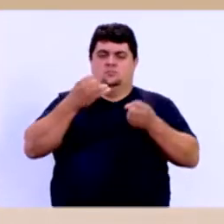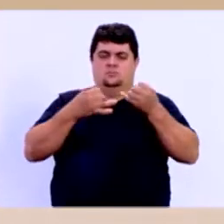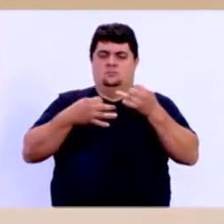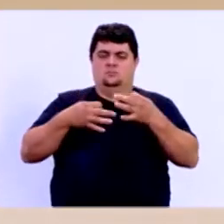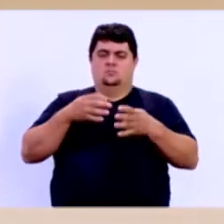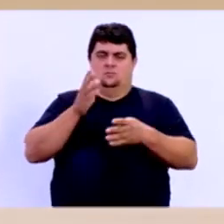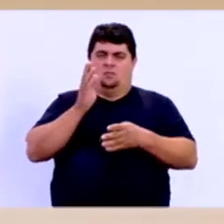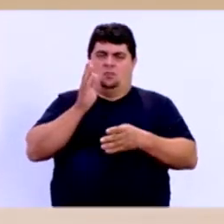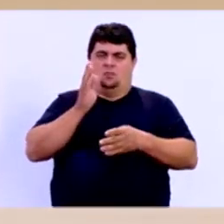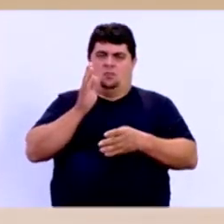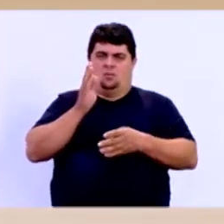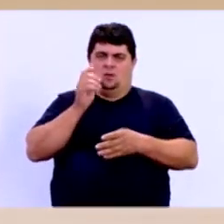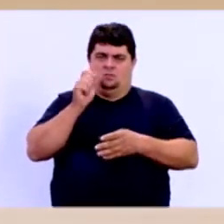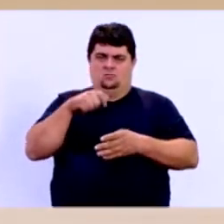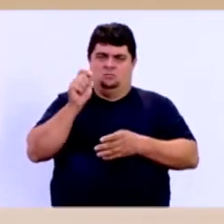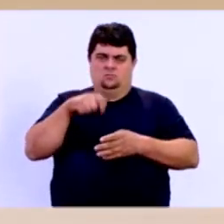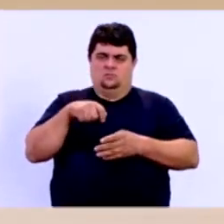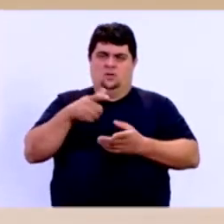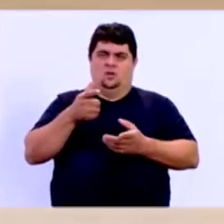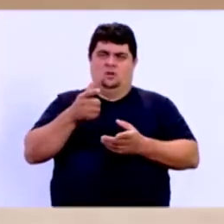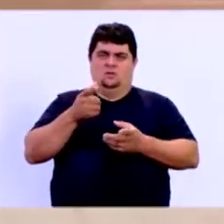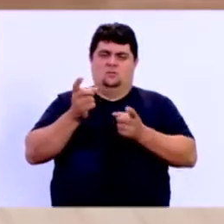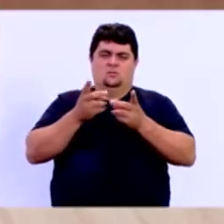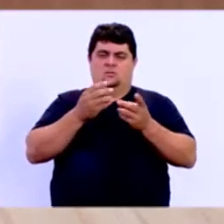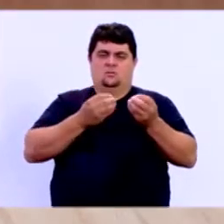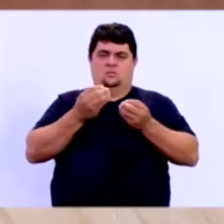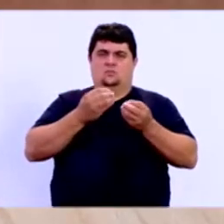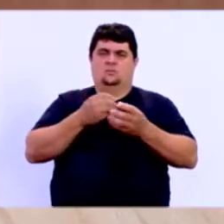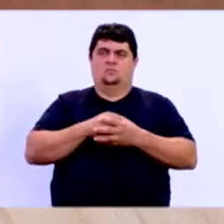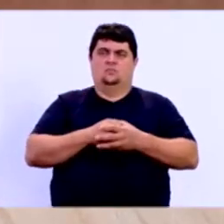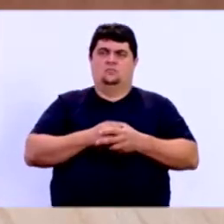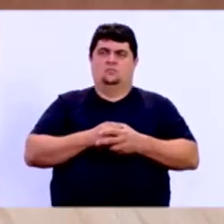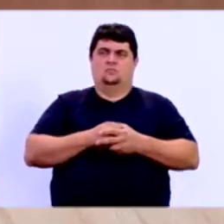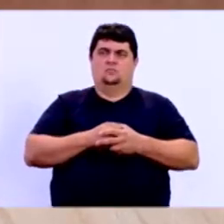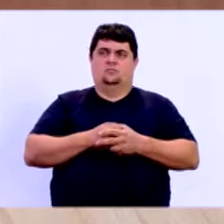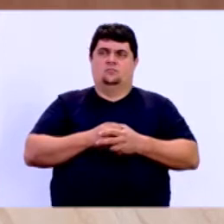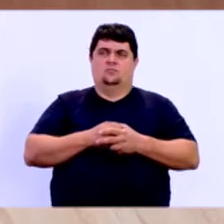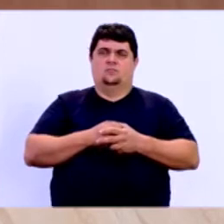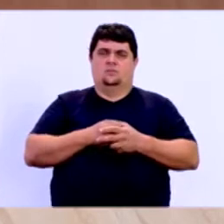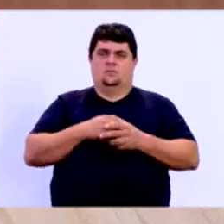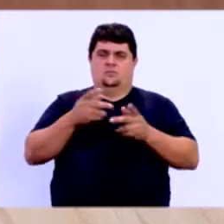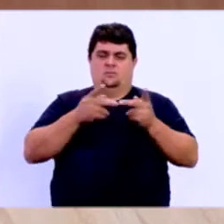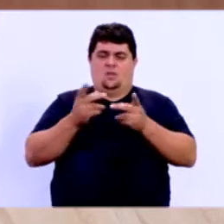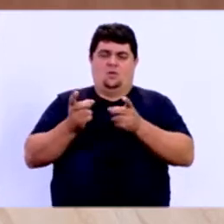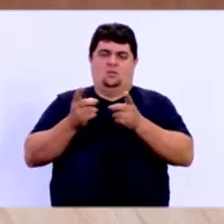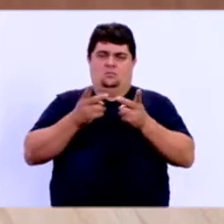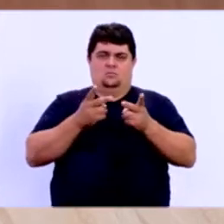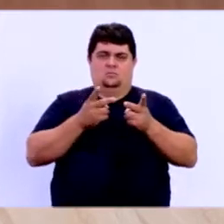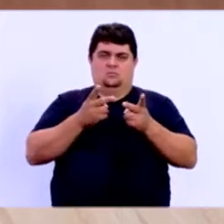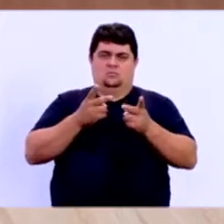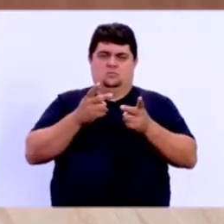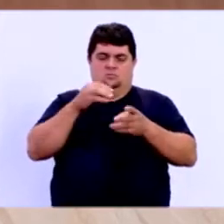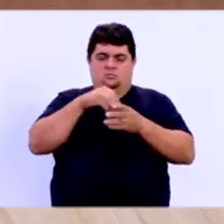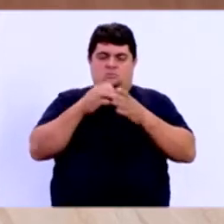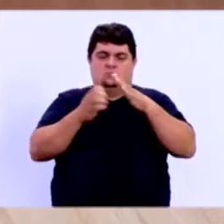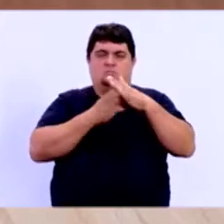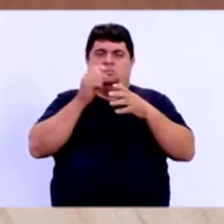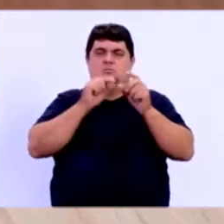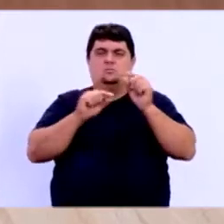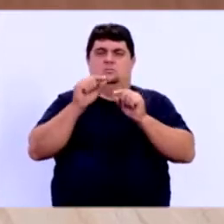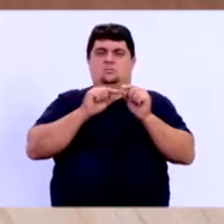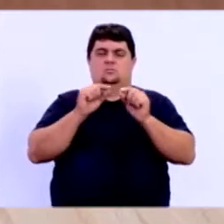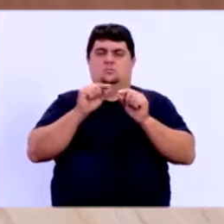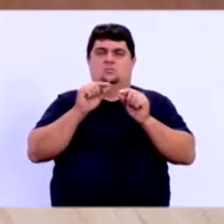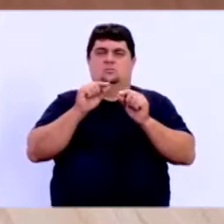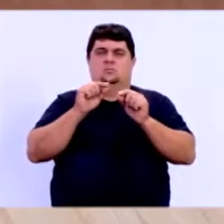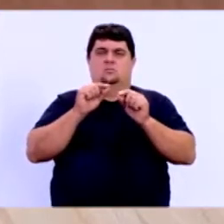esse processo de venda de uma organização? Certamente. O processo de venda, Juraci, dentro de uma organização, o